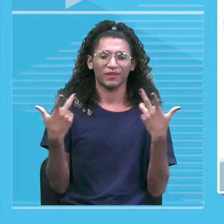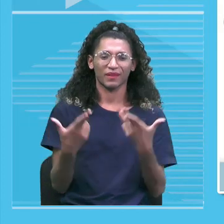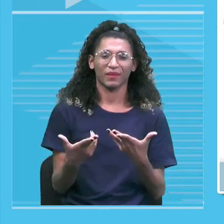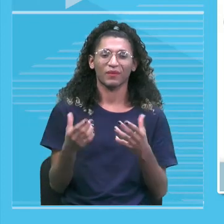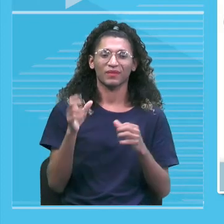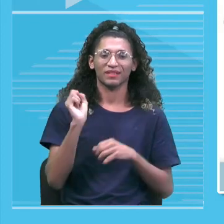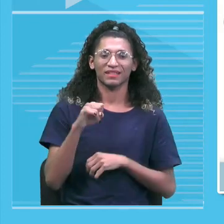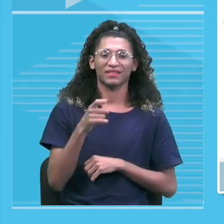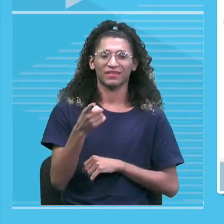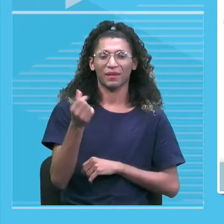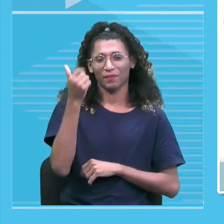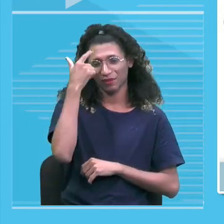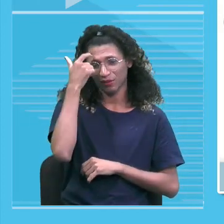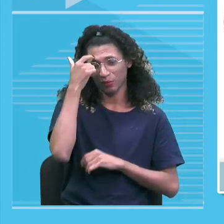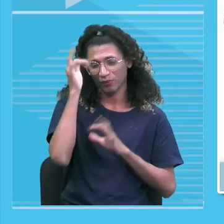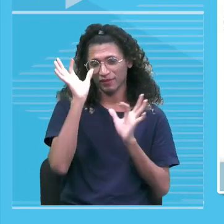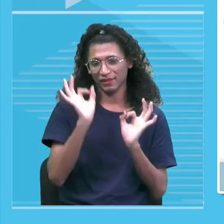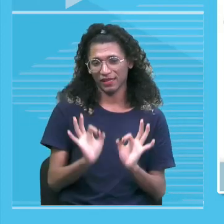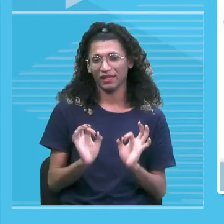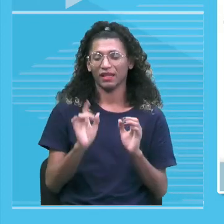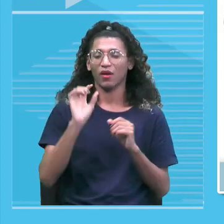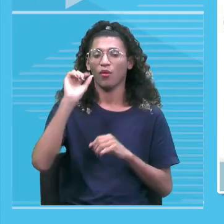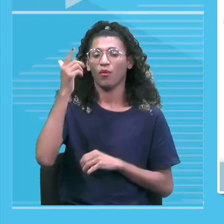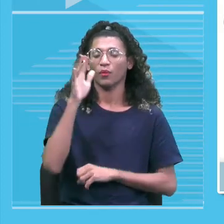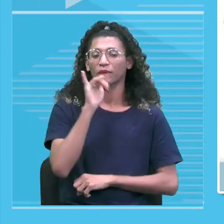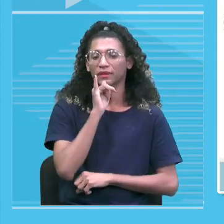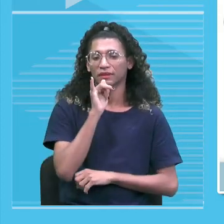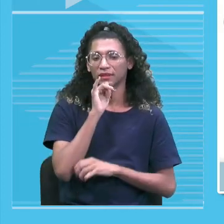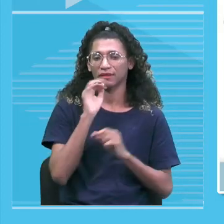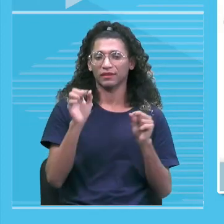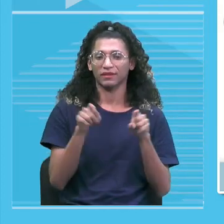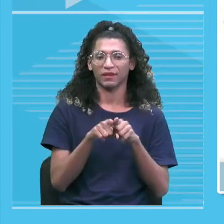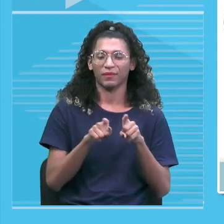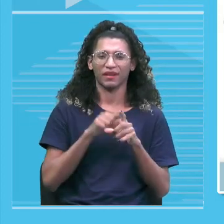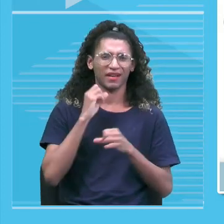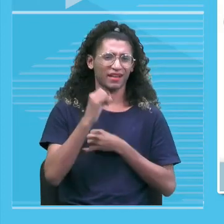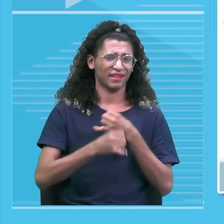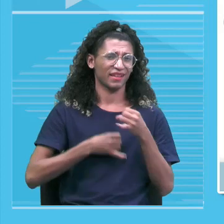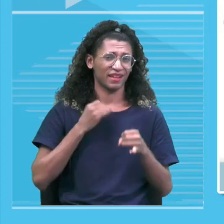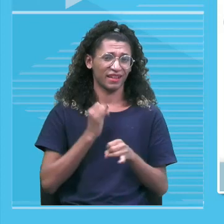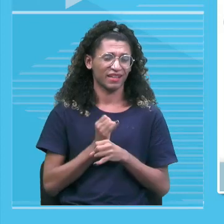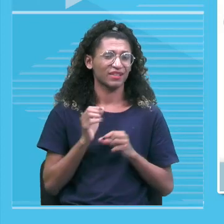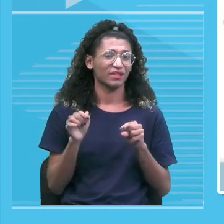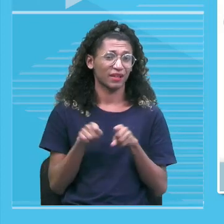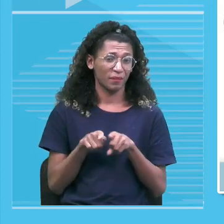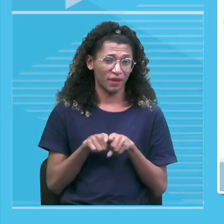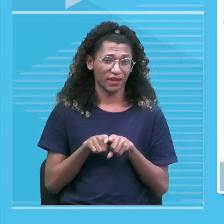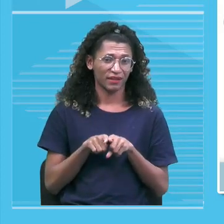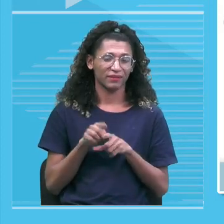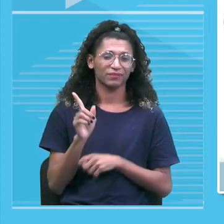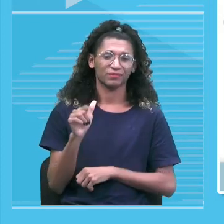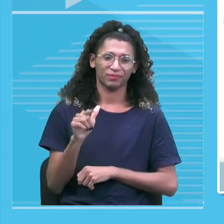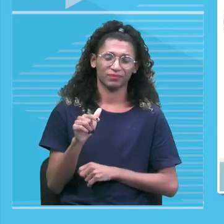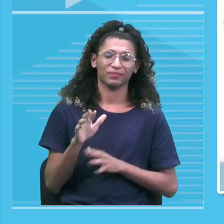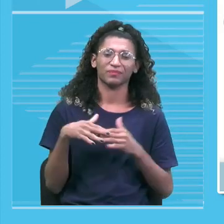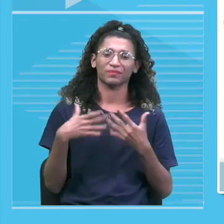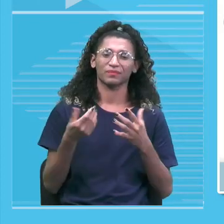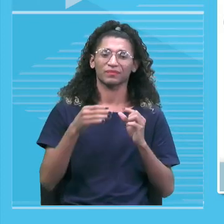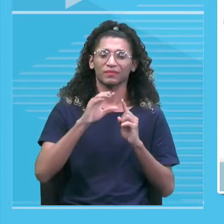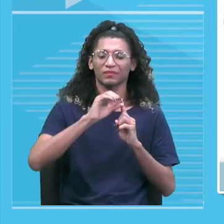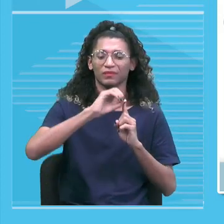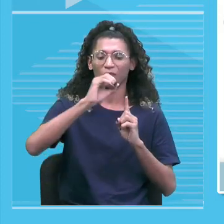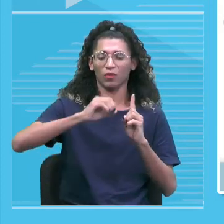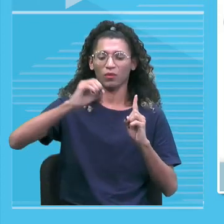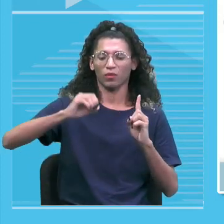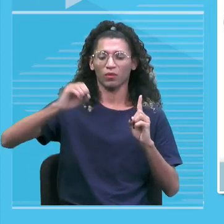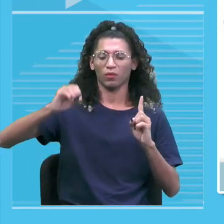achou certo tá outro exemplo seria a internet Professor também as ondas